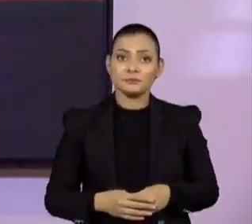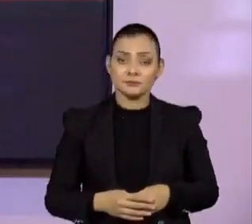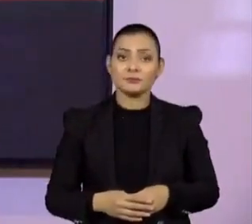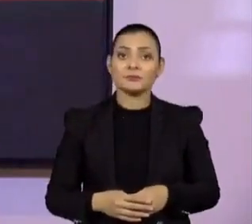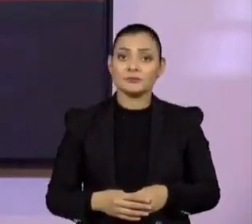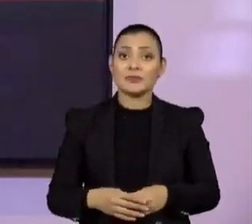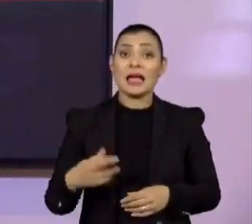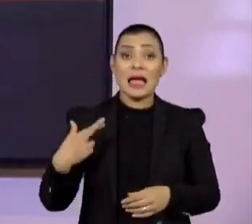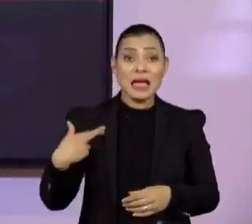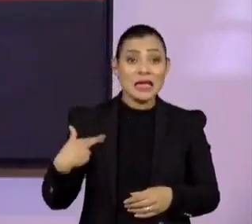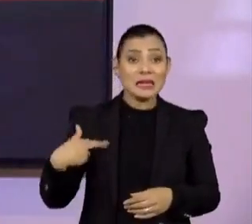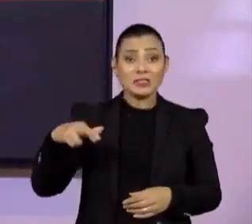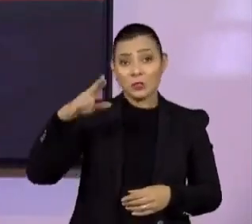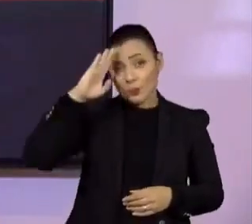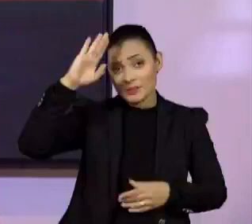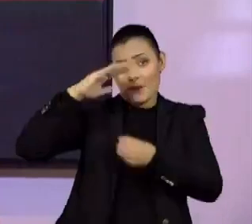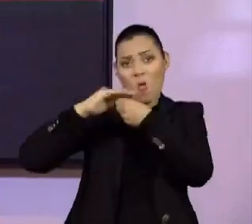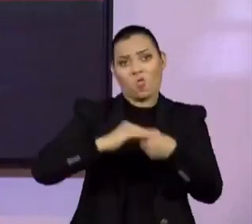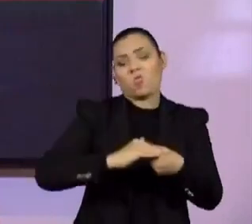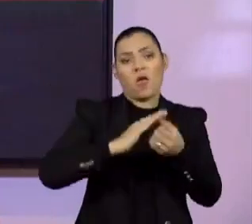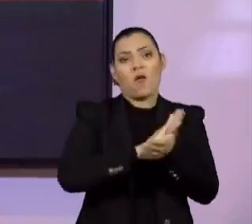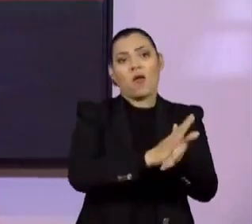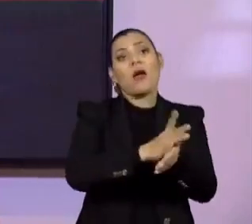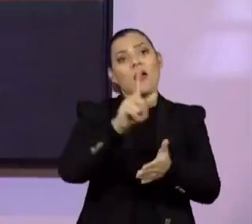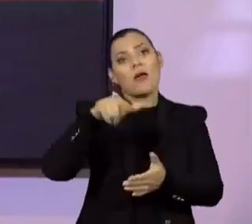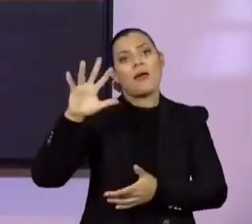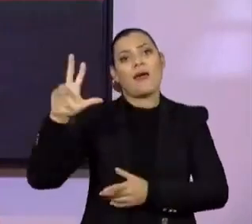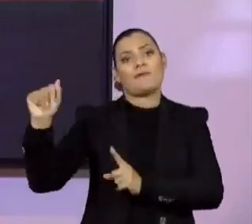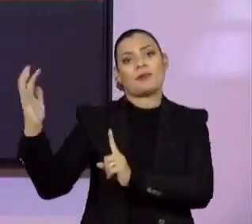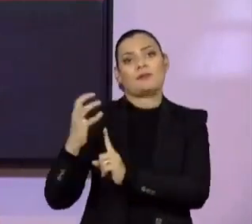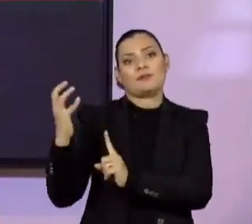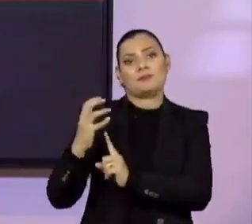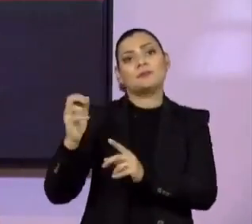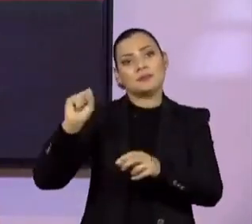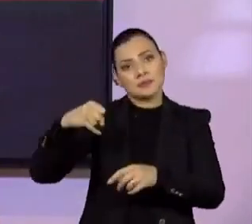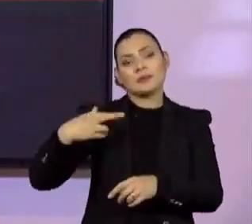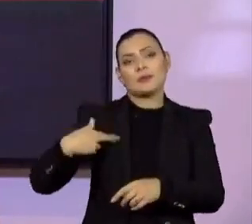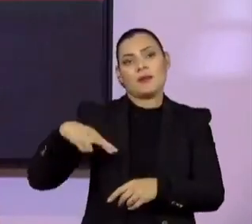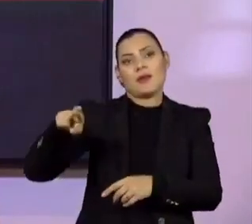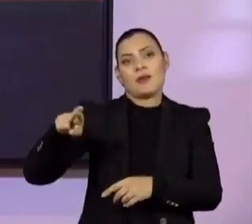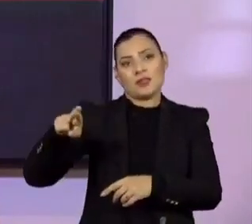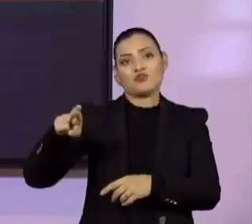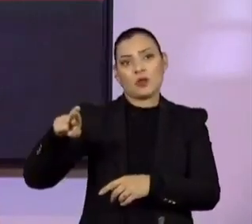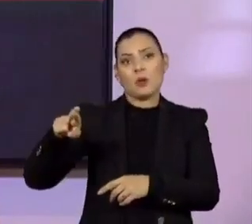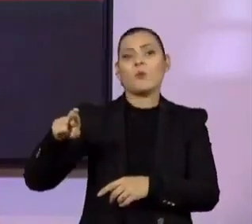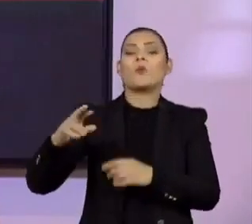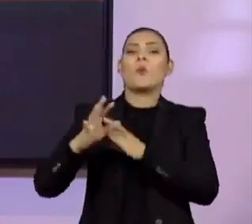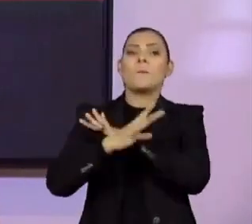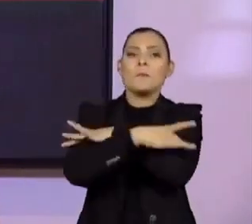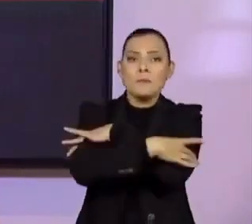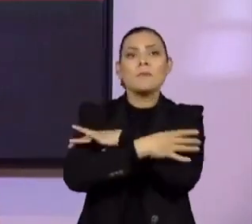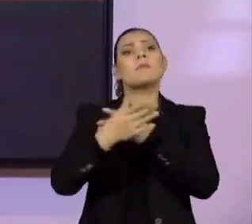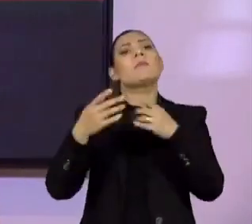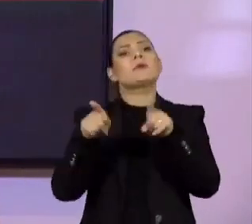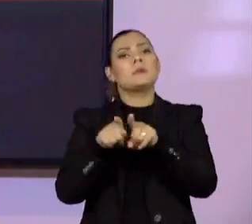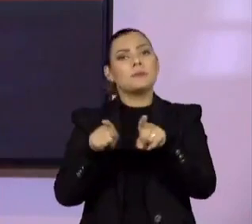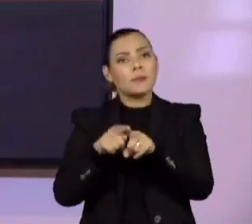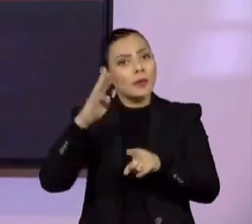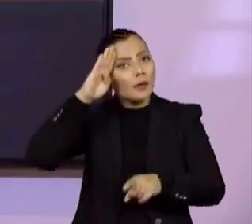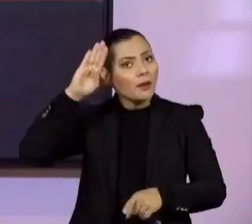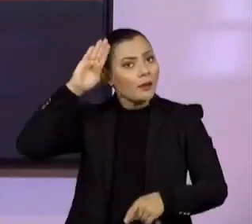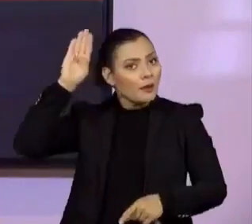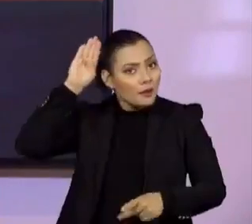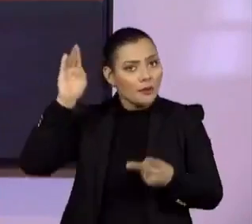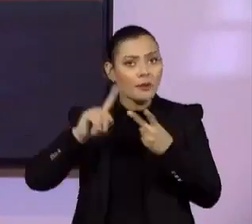As religiões mais agredidas são as de matriz africana, de origem africana, a Umbanda, o Candomblé.